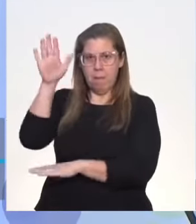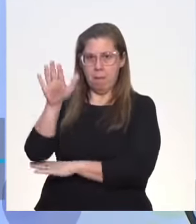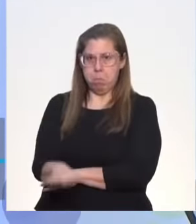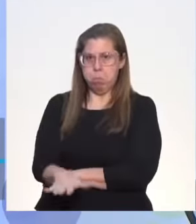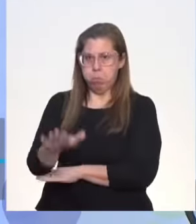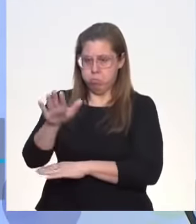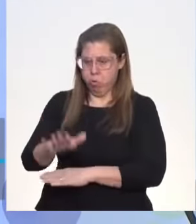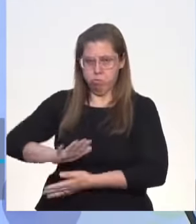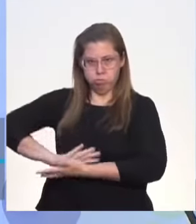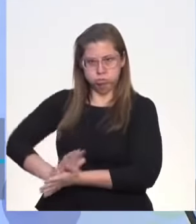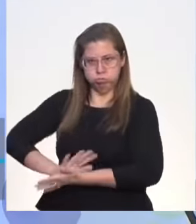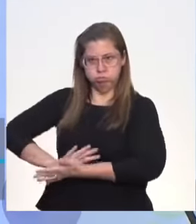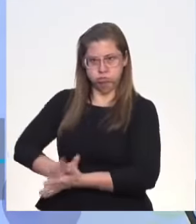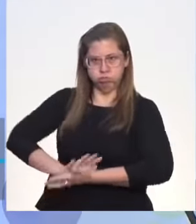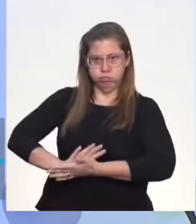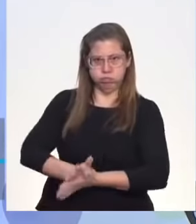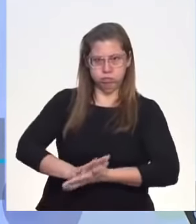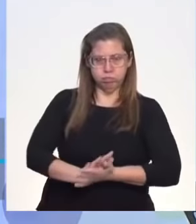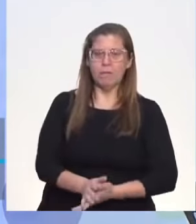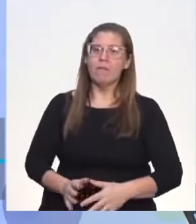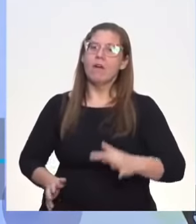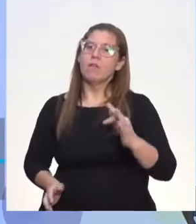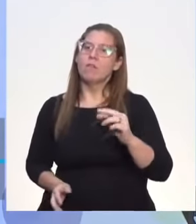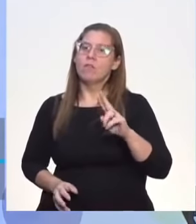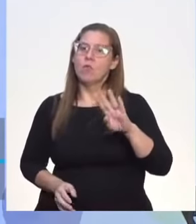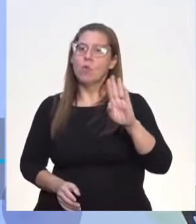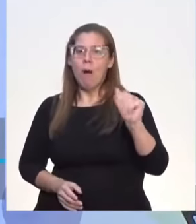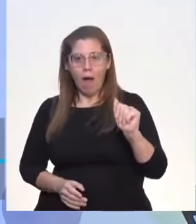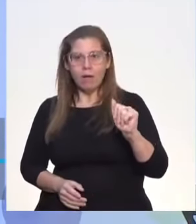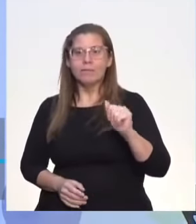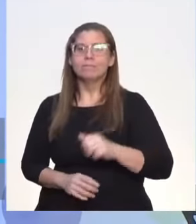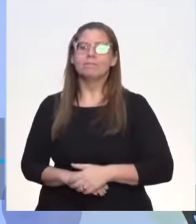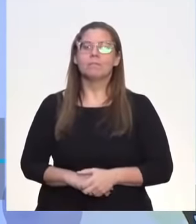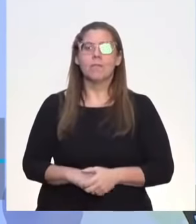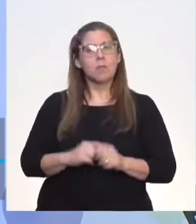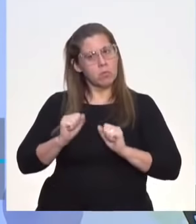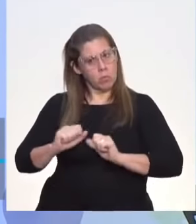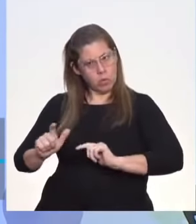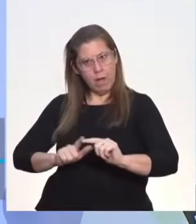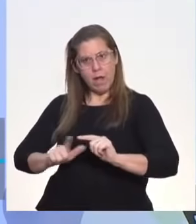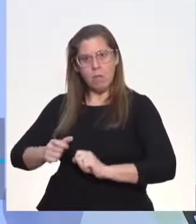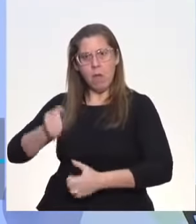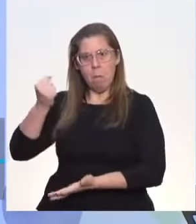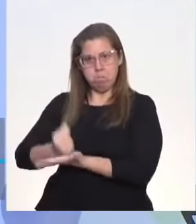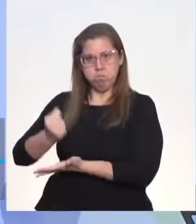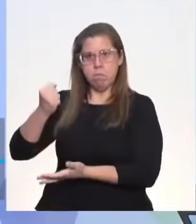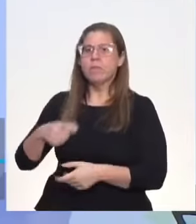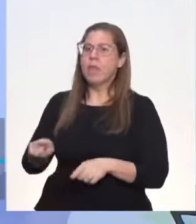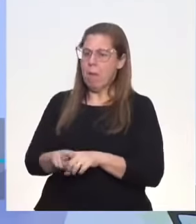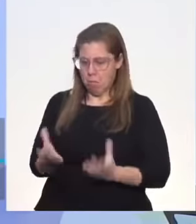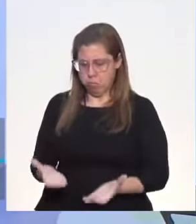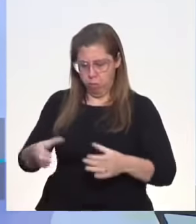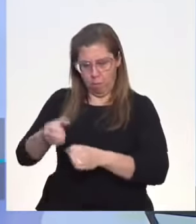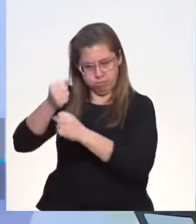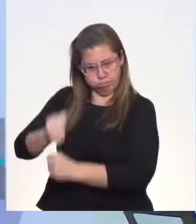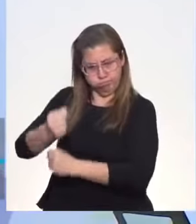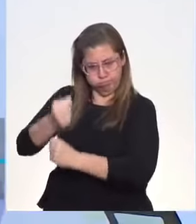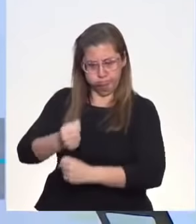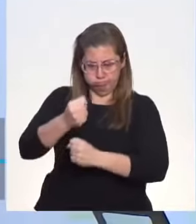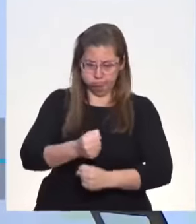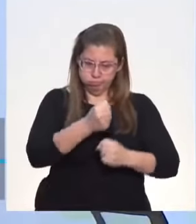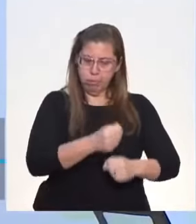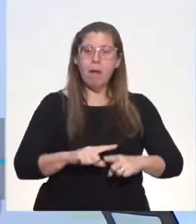gravitacional depois ele bate né eu podia fazer esse trabalho com aquele socador de pilão né com meu braço